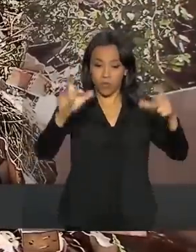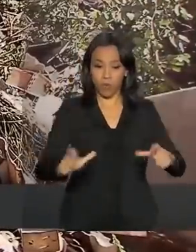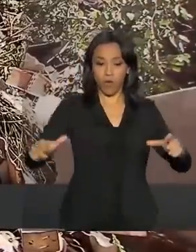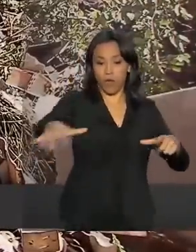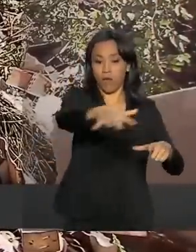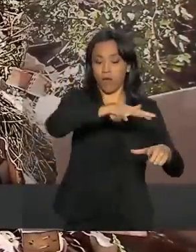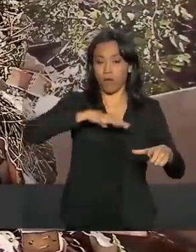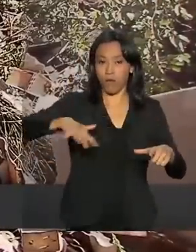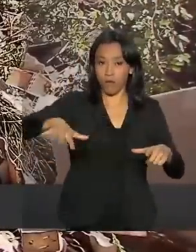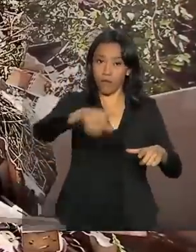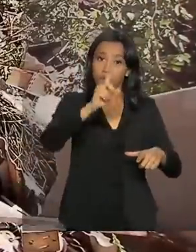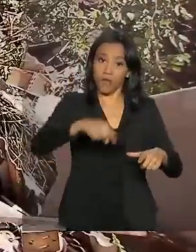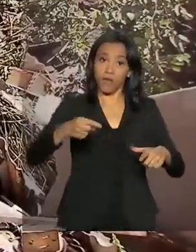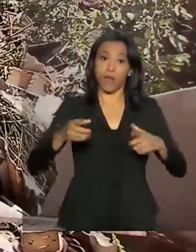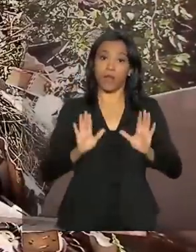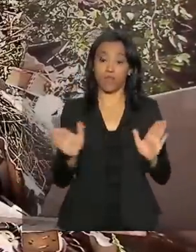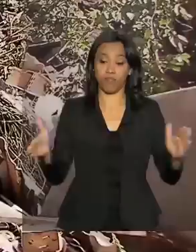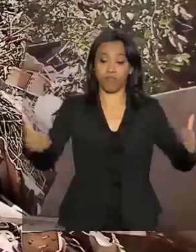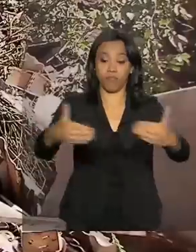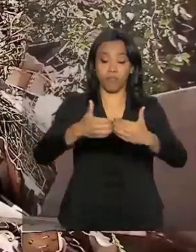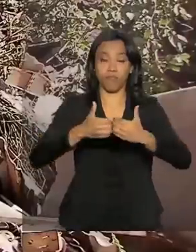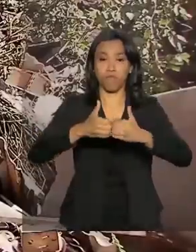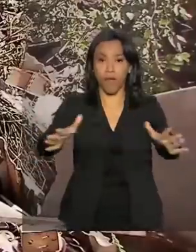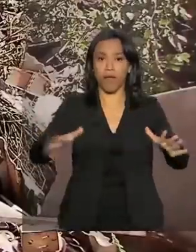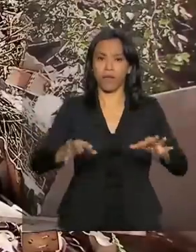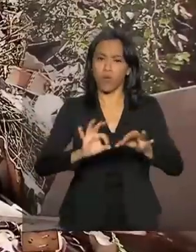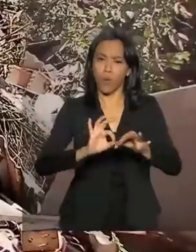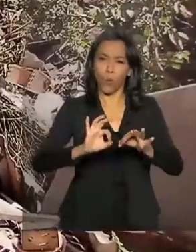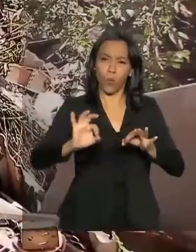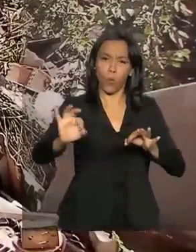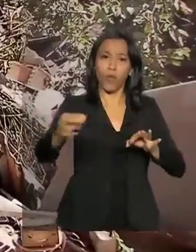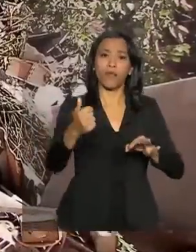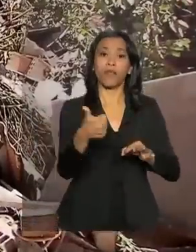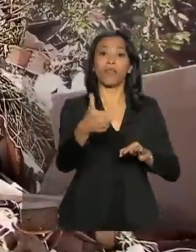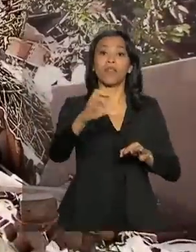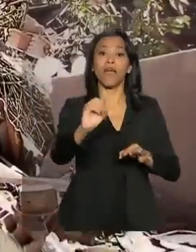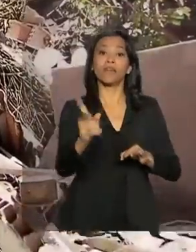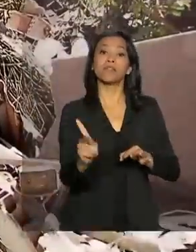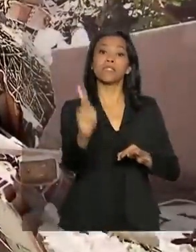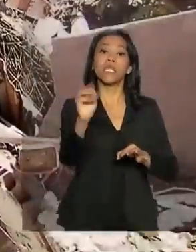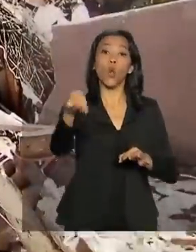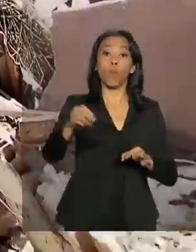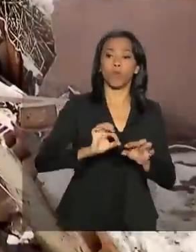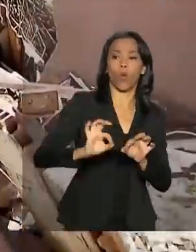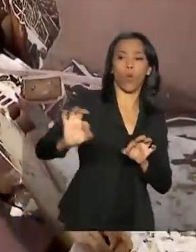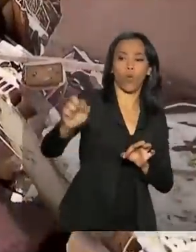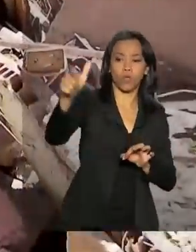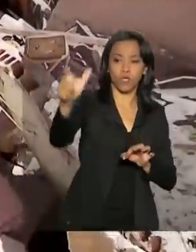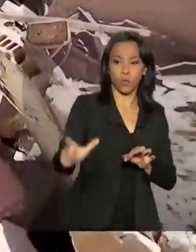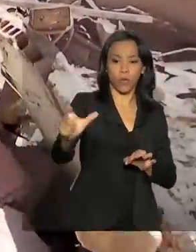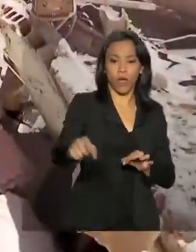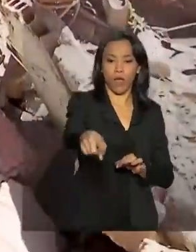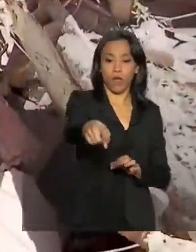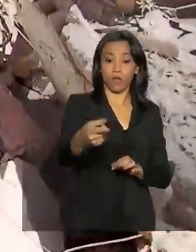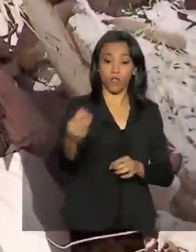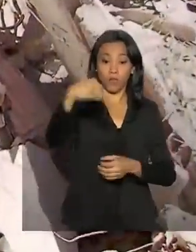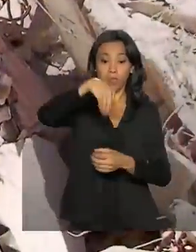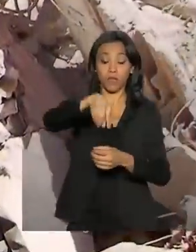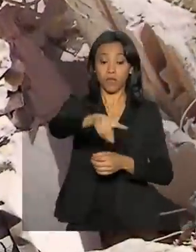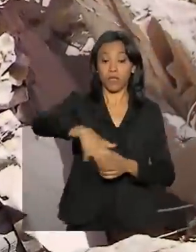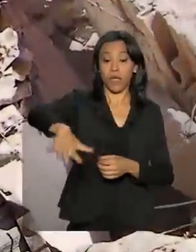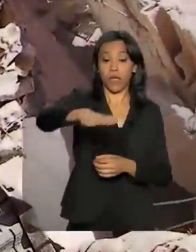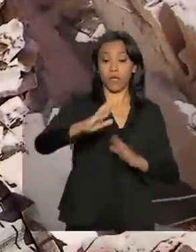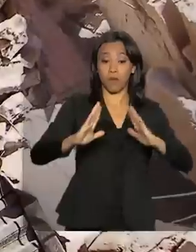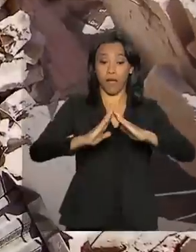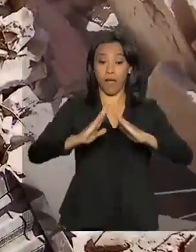do Feijão, barragem que está a cerca de 10 quilômetros daqui. E a gente está em cima do que sobrou de uma casa. A gente observa que aqui tem